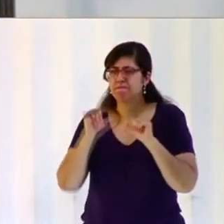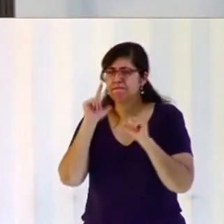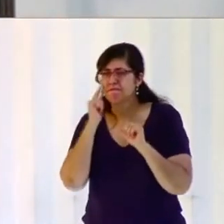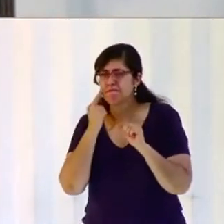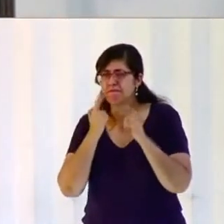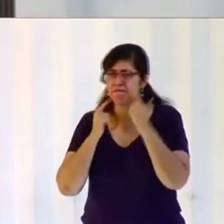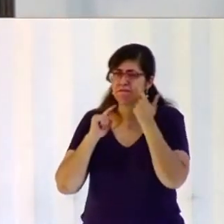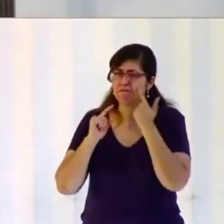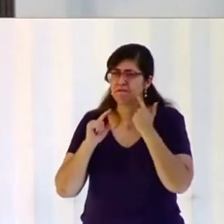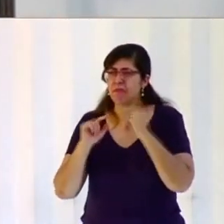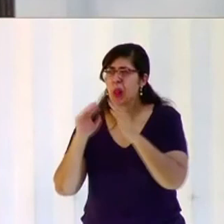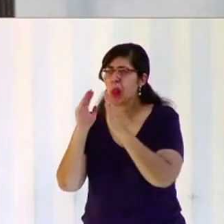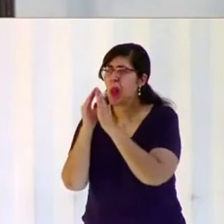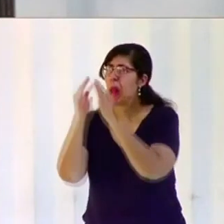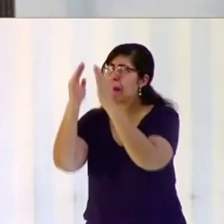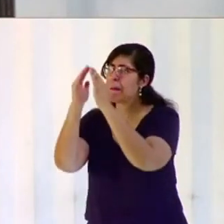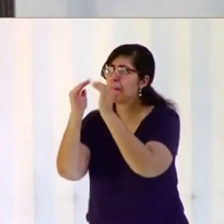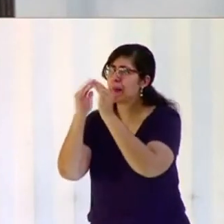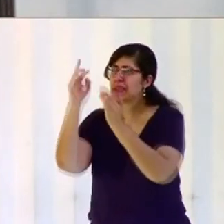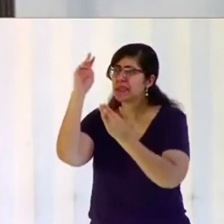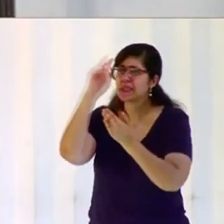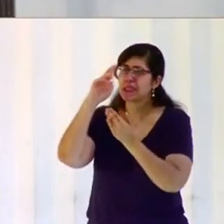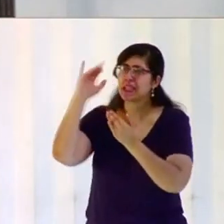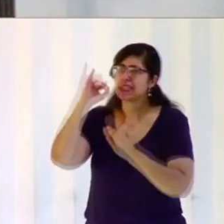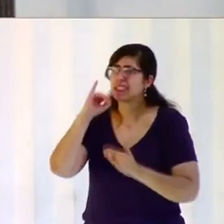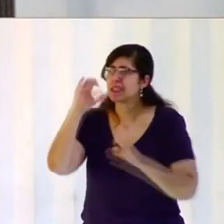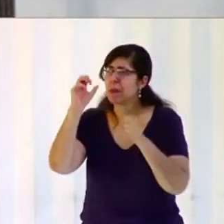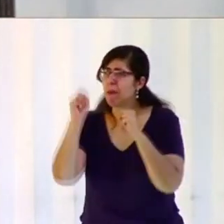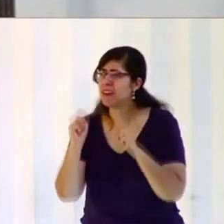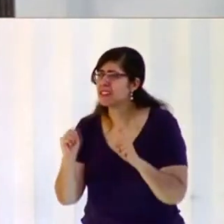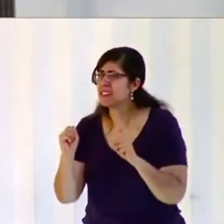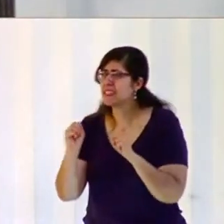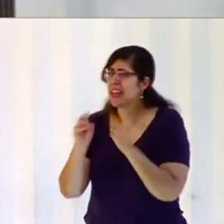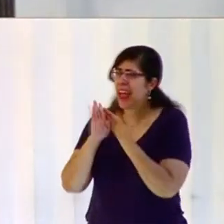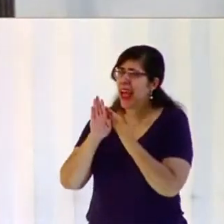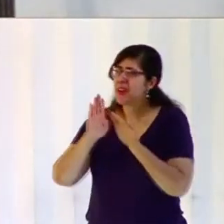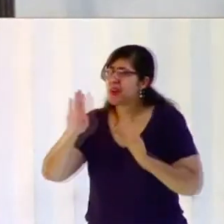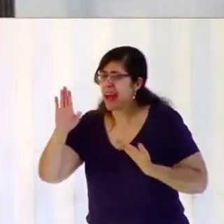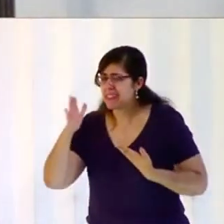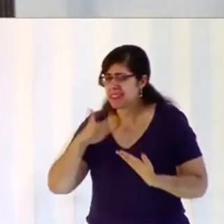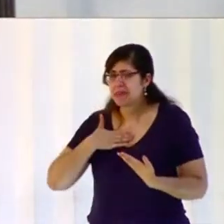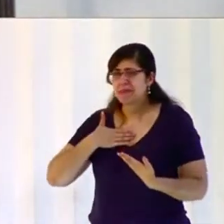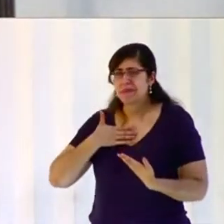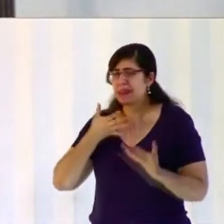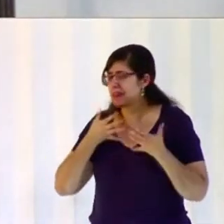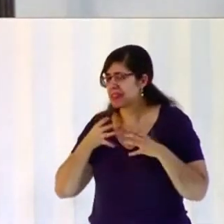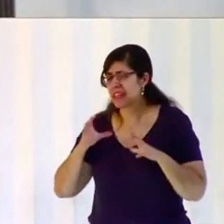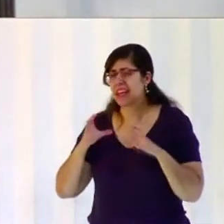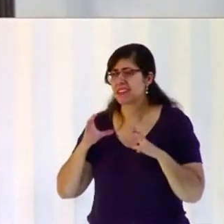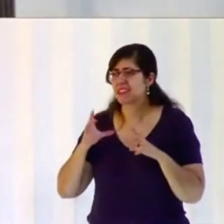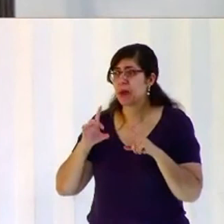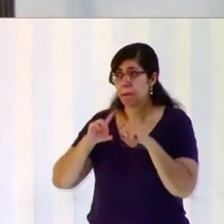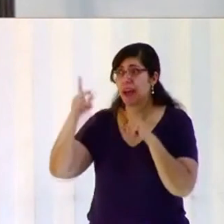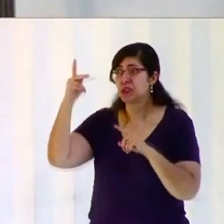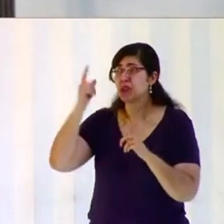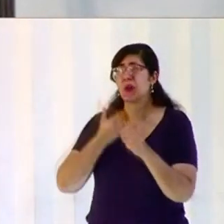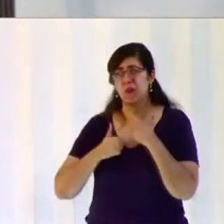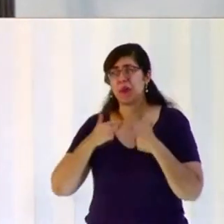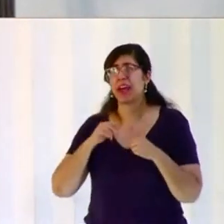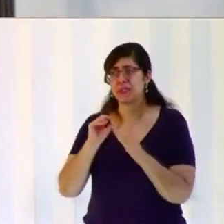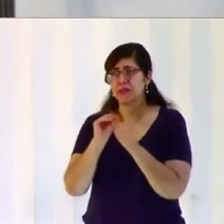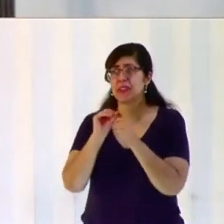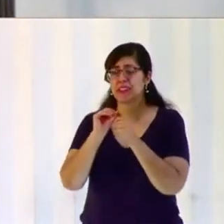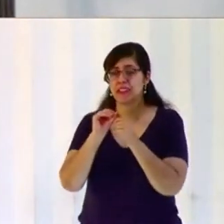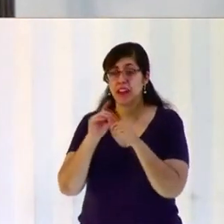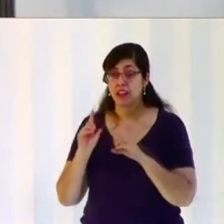para orar ao Senhor. Senhor, se possível, afasta de mim este cálice. À distância do olhar, os discípulos estão com